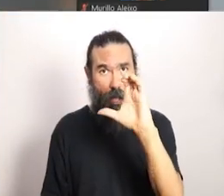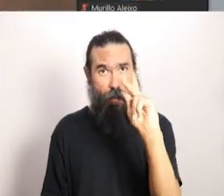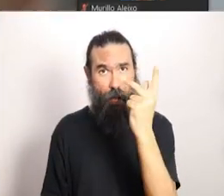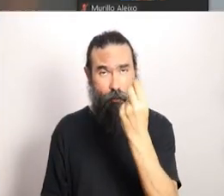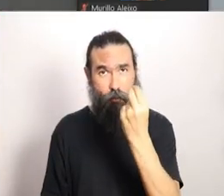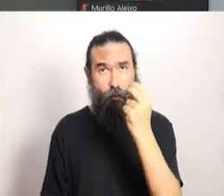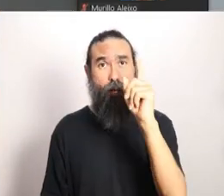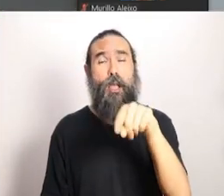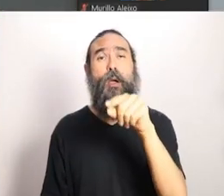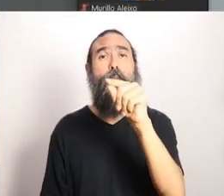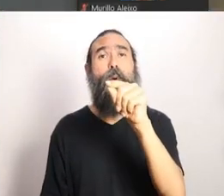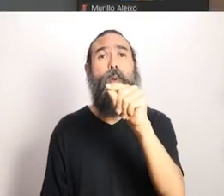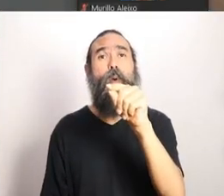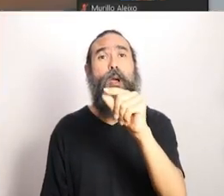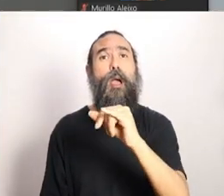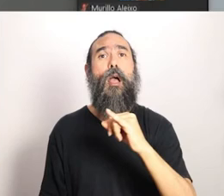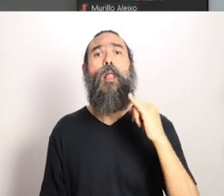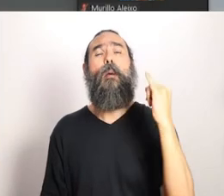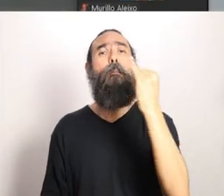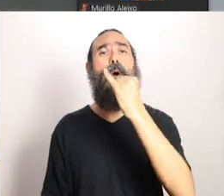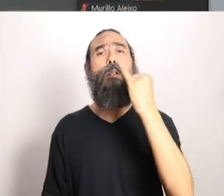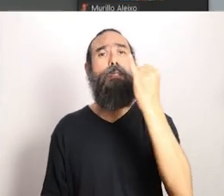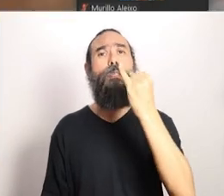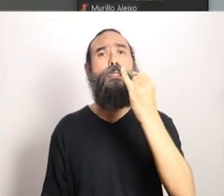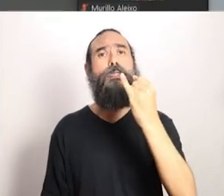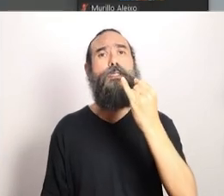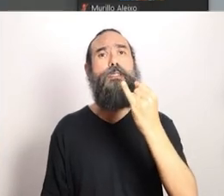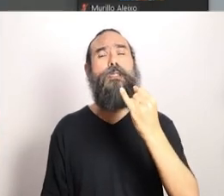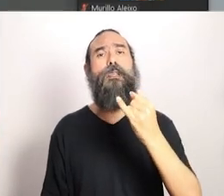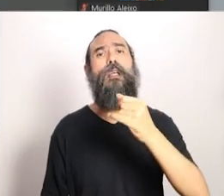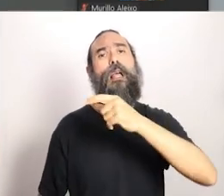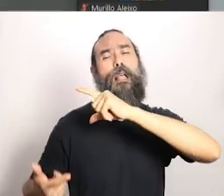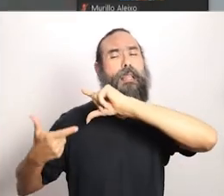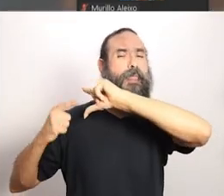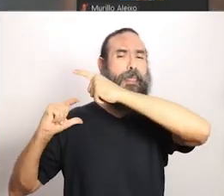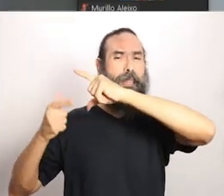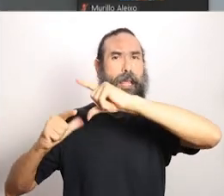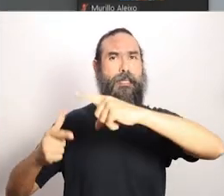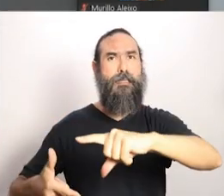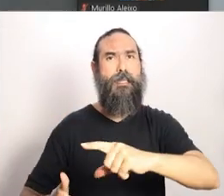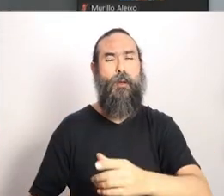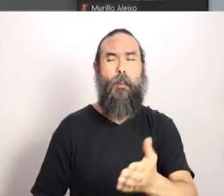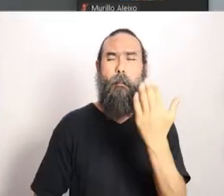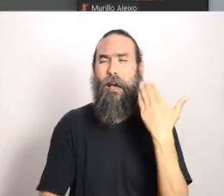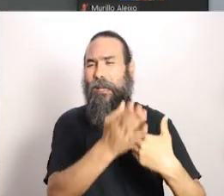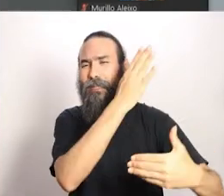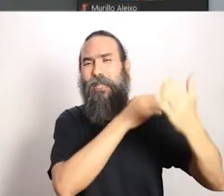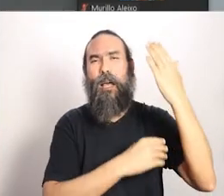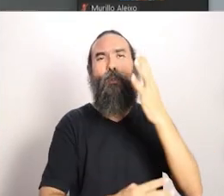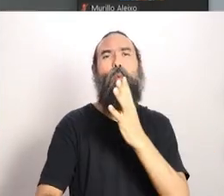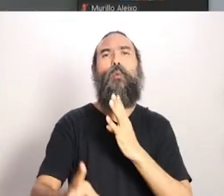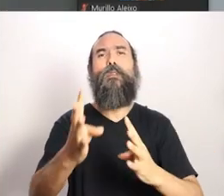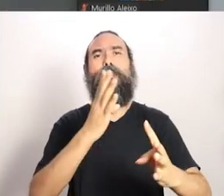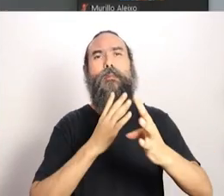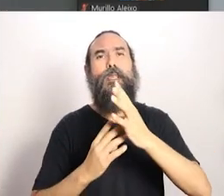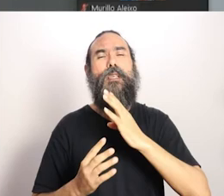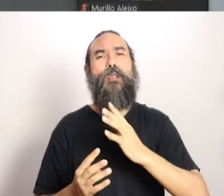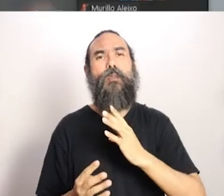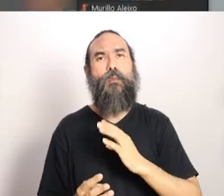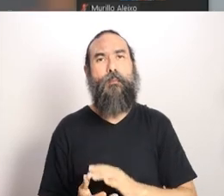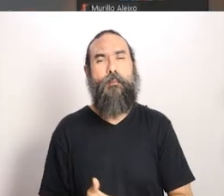representam esse discurso que a gestão faz nos gabinetes, né? Da ancestralidade, da